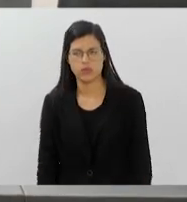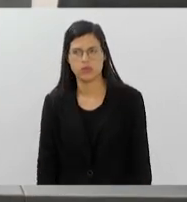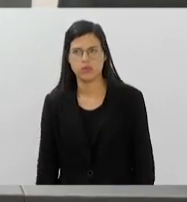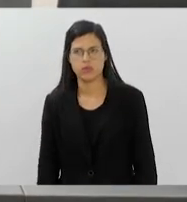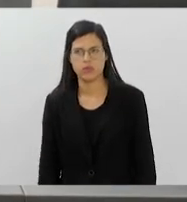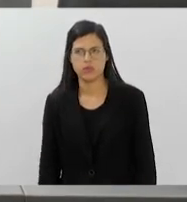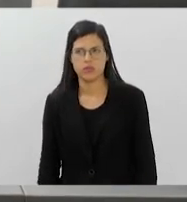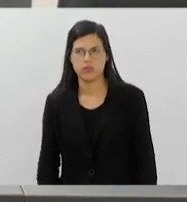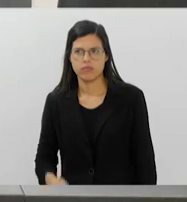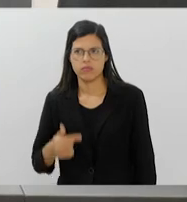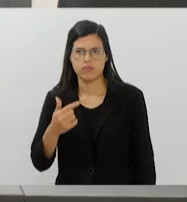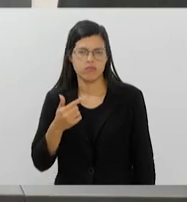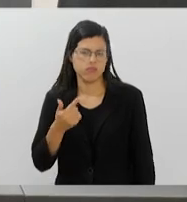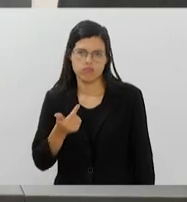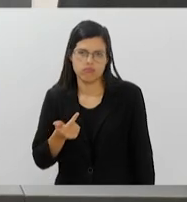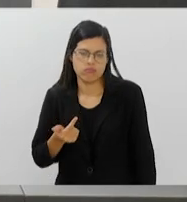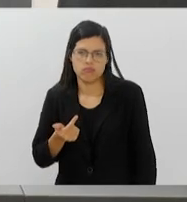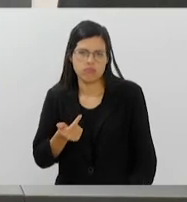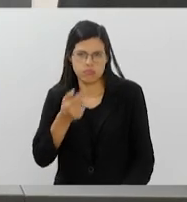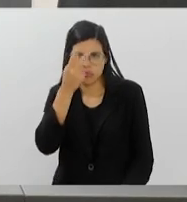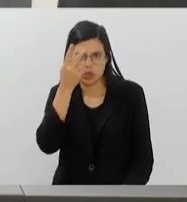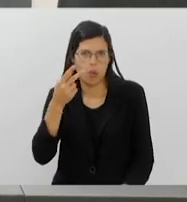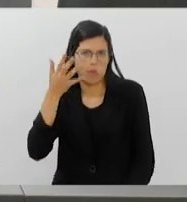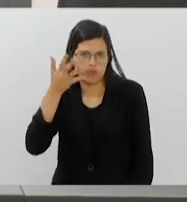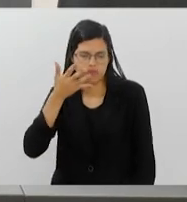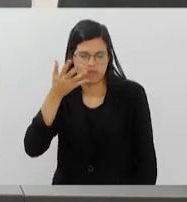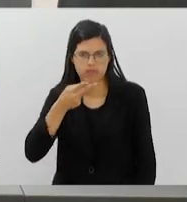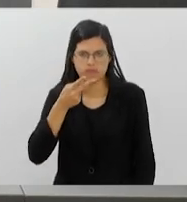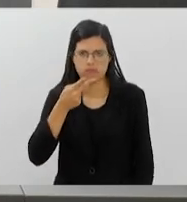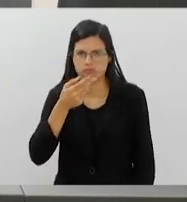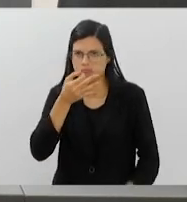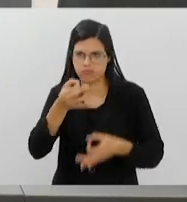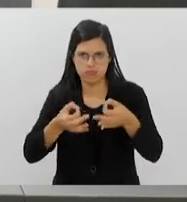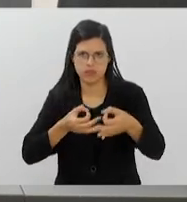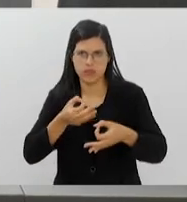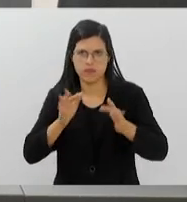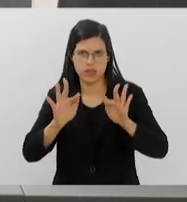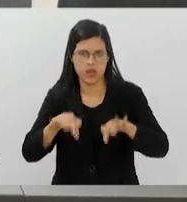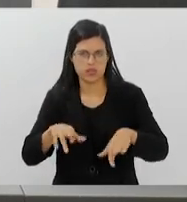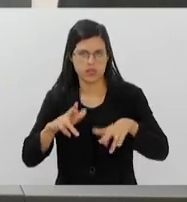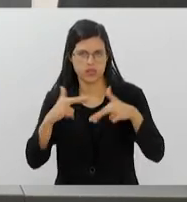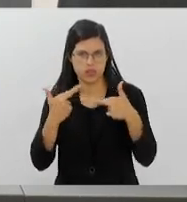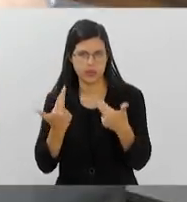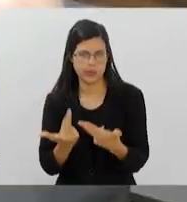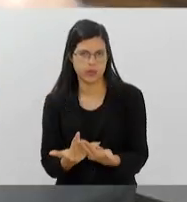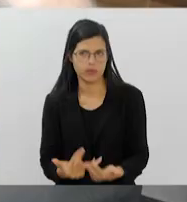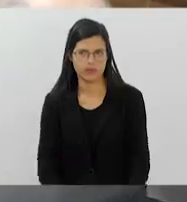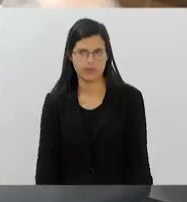Não havendo mais quem queira fazer uso da palavra, está encerrada a sessão.